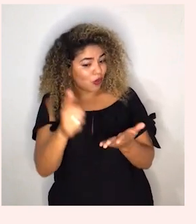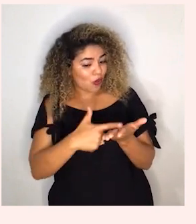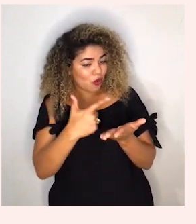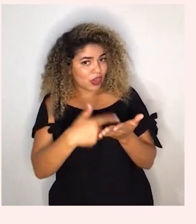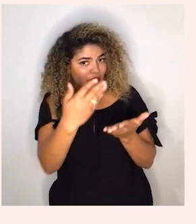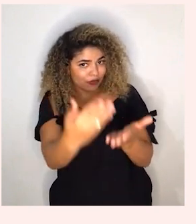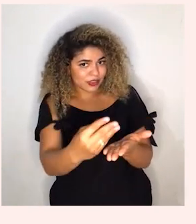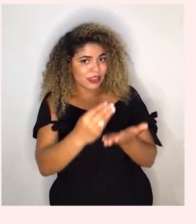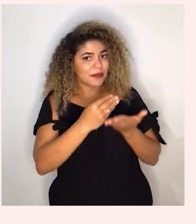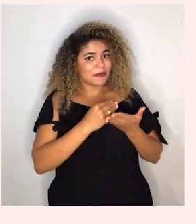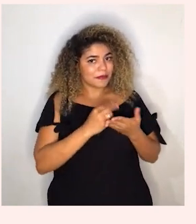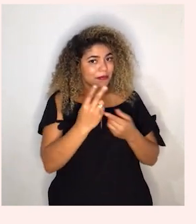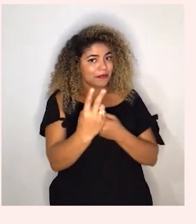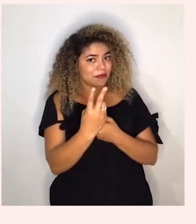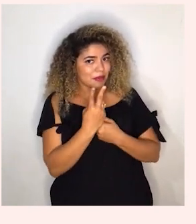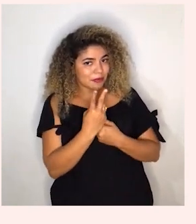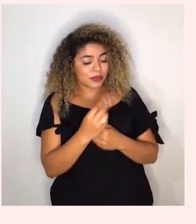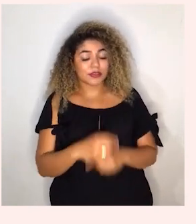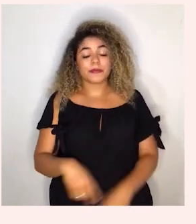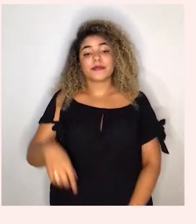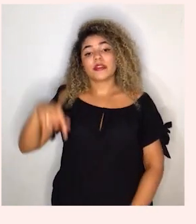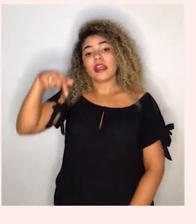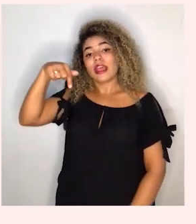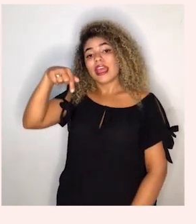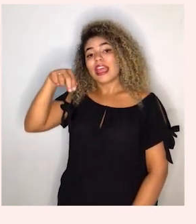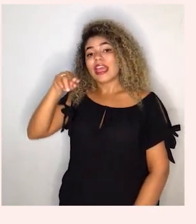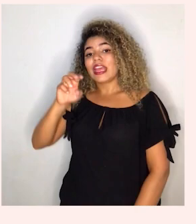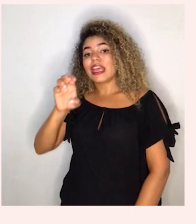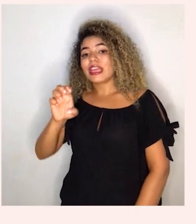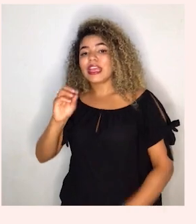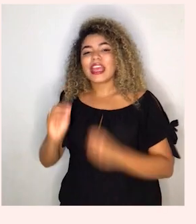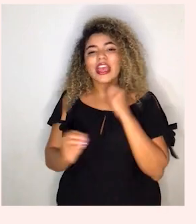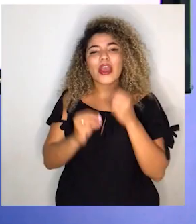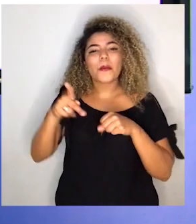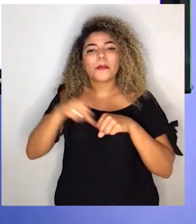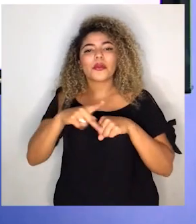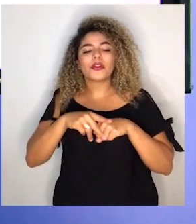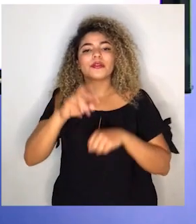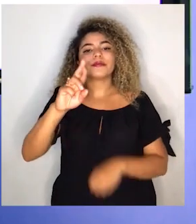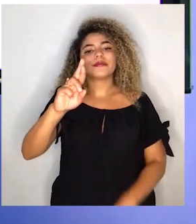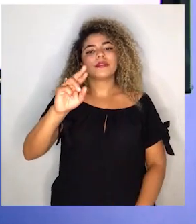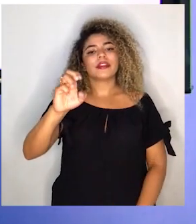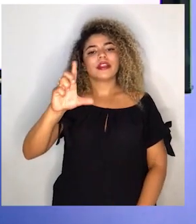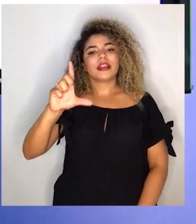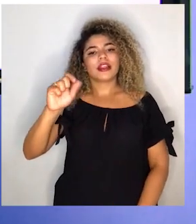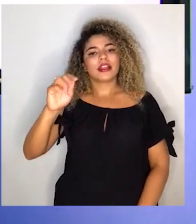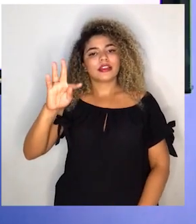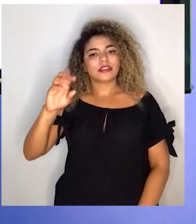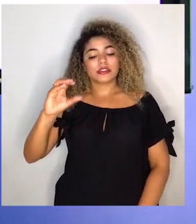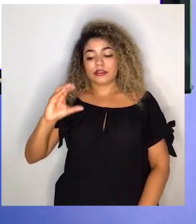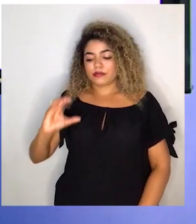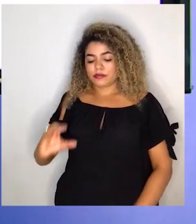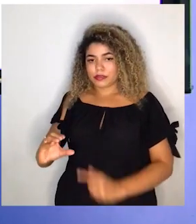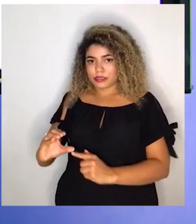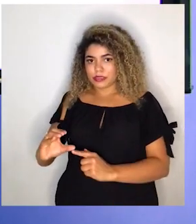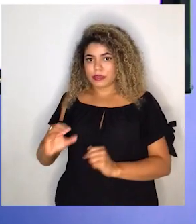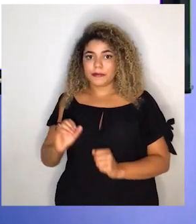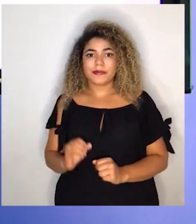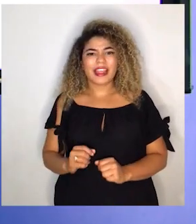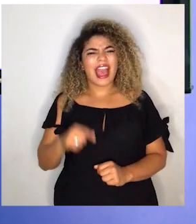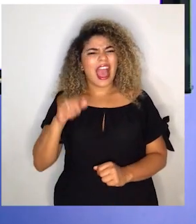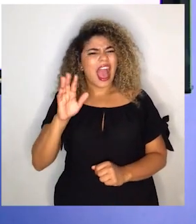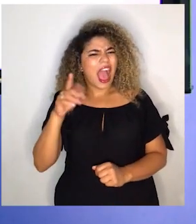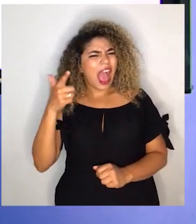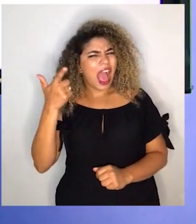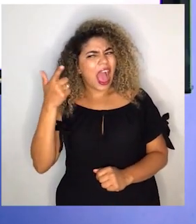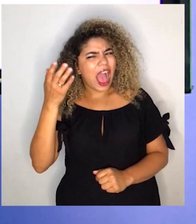Nesta alternativa, temos o pronome que é um pronome relativo. Na letra C, aquela situação ainda